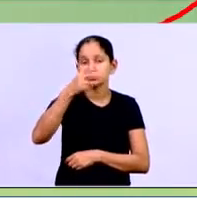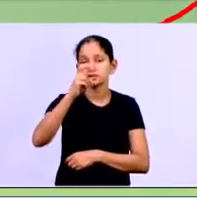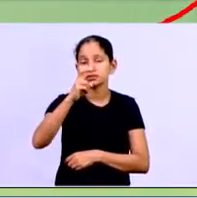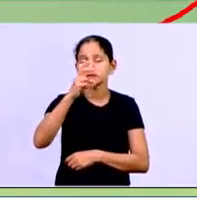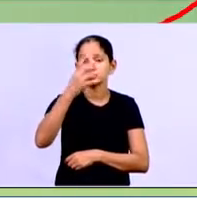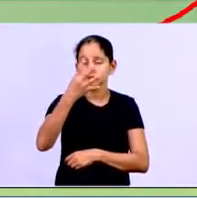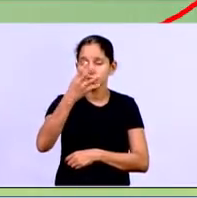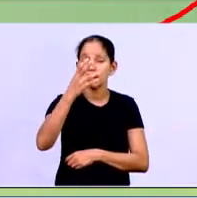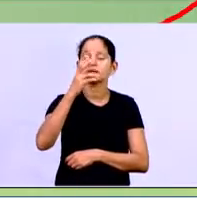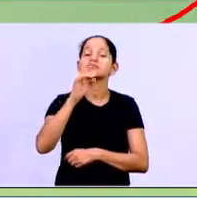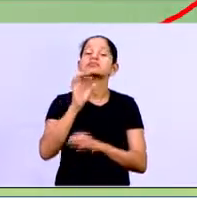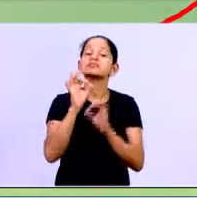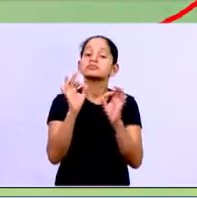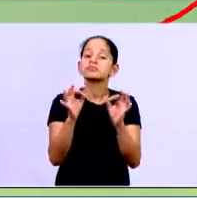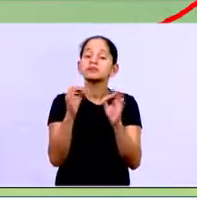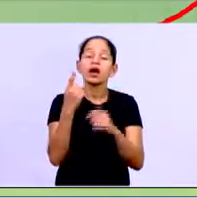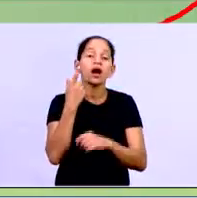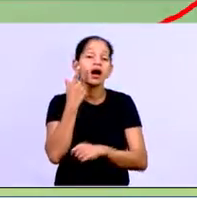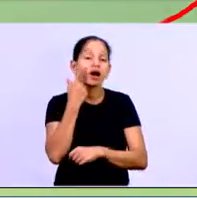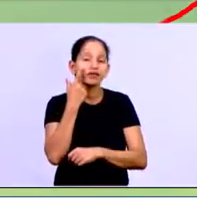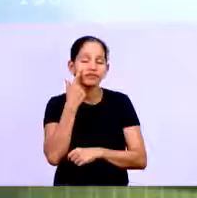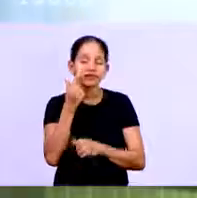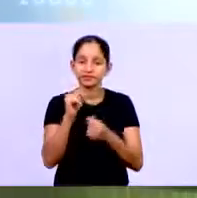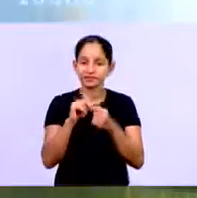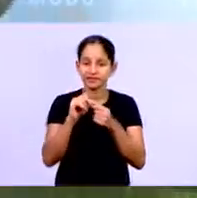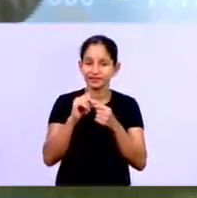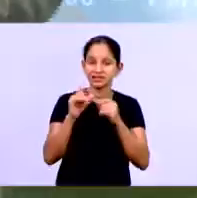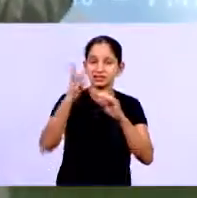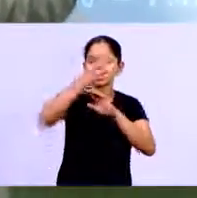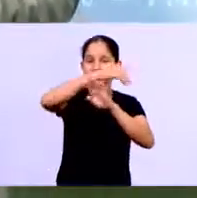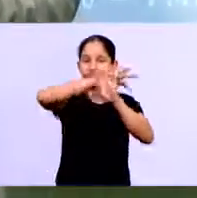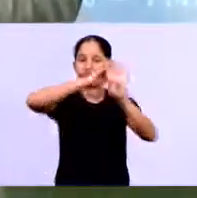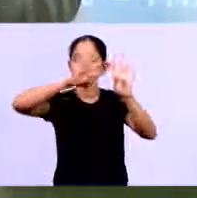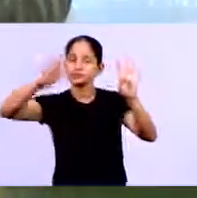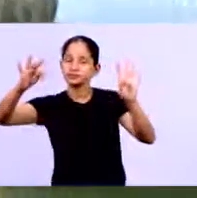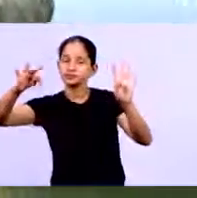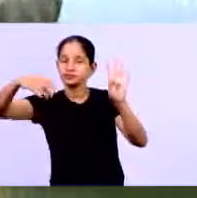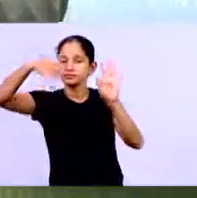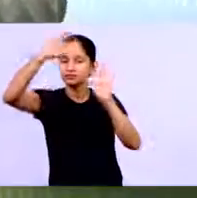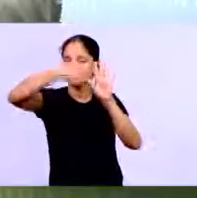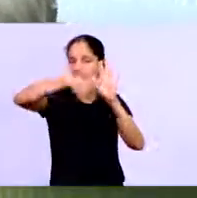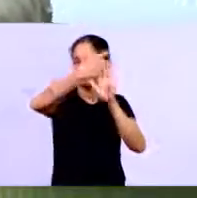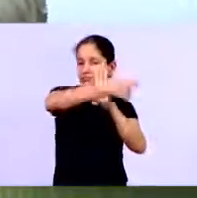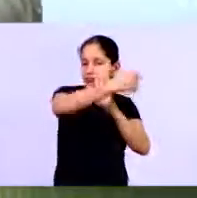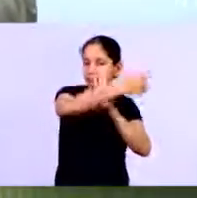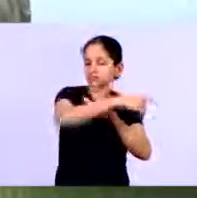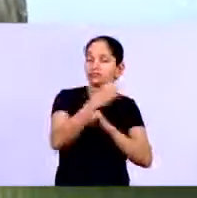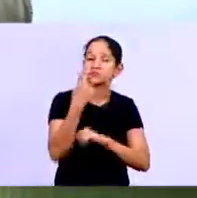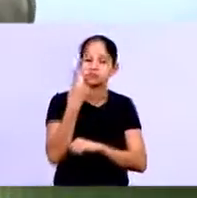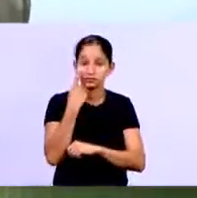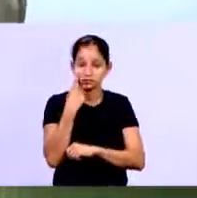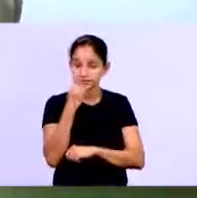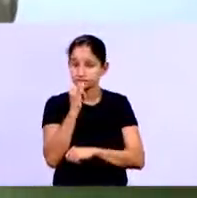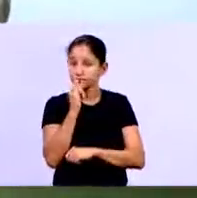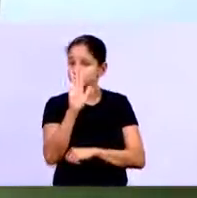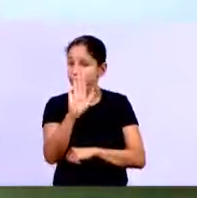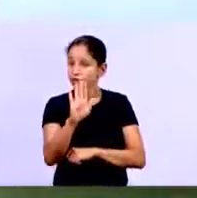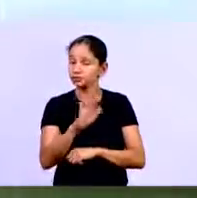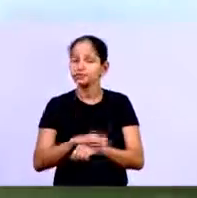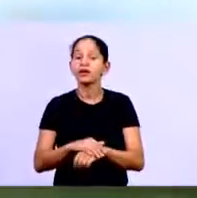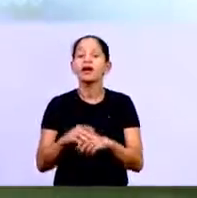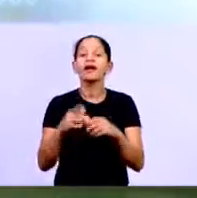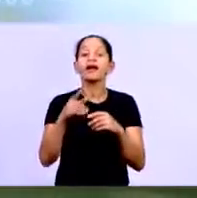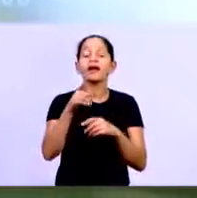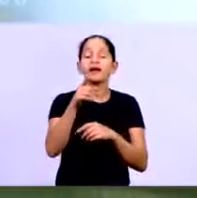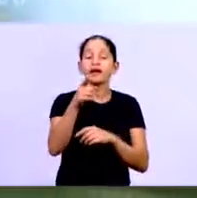3.154,71. E agora a gente vai preencher a nossa planilha de amortização. Mas antes de preencher a nossa planilha de amortização, eu só